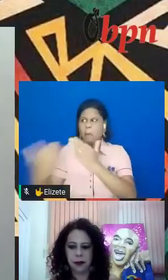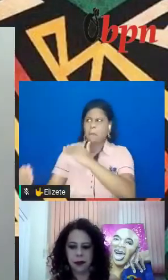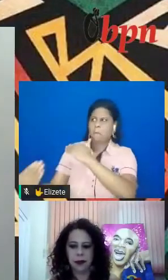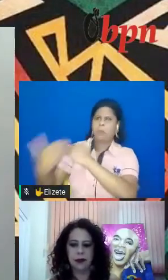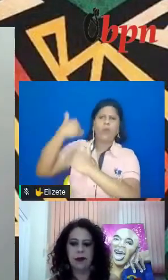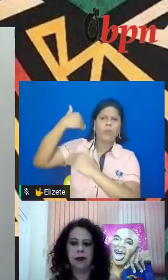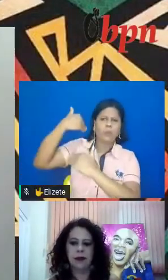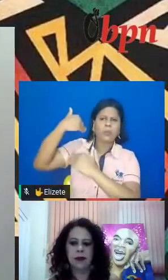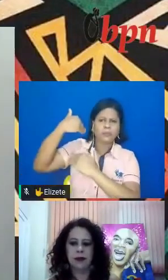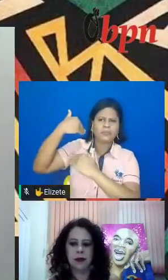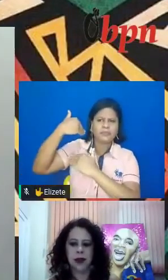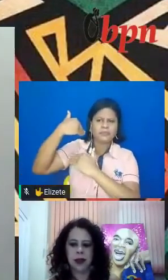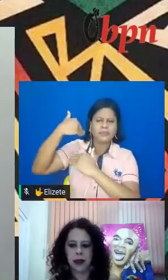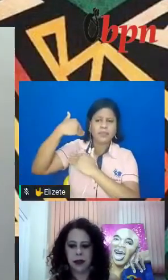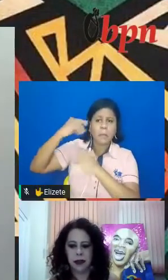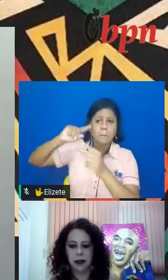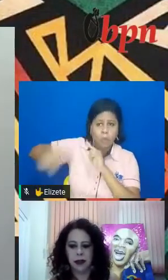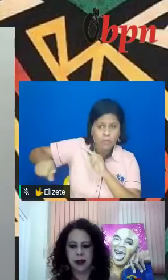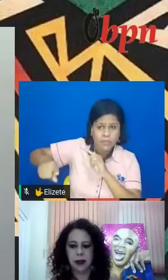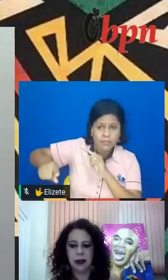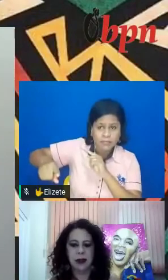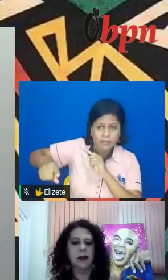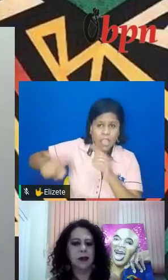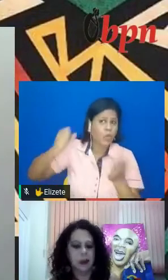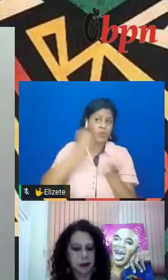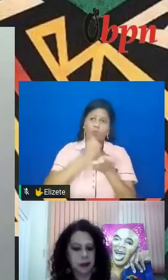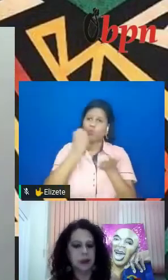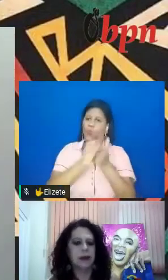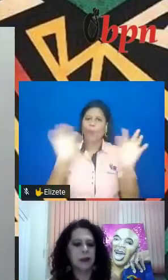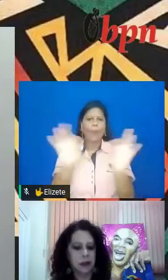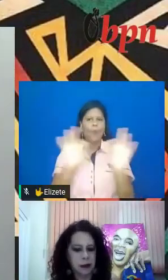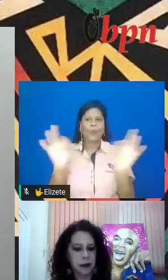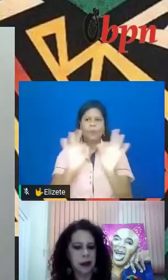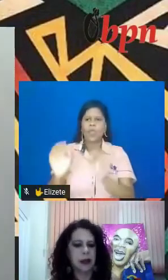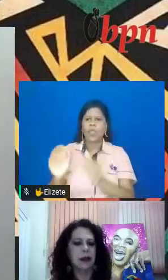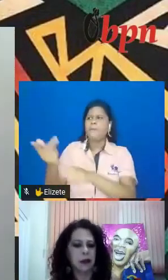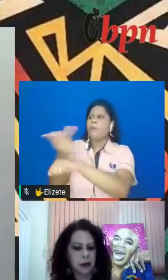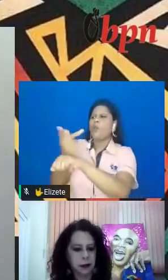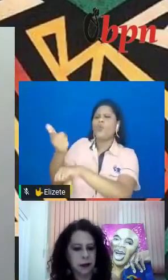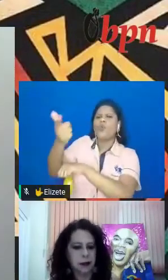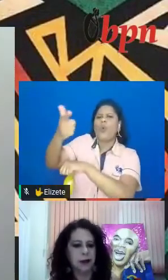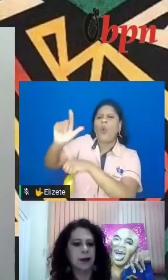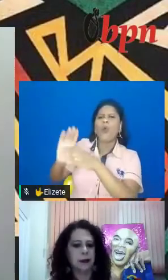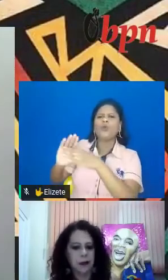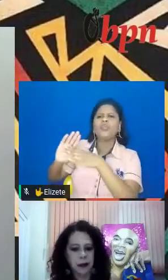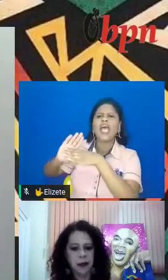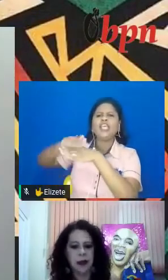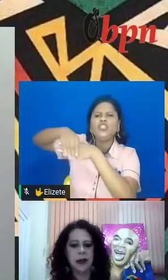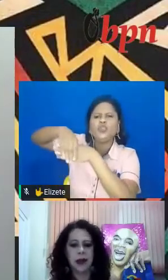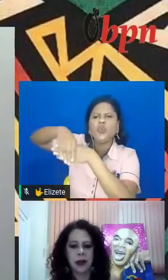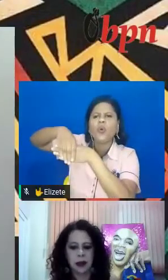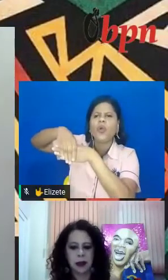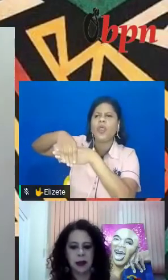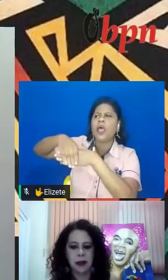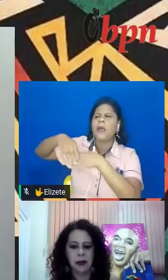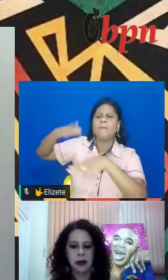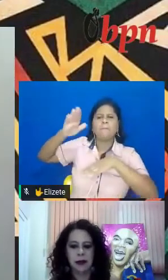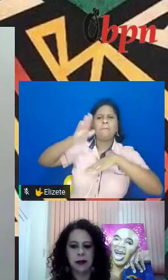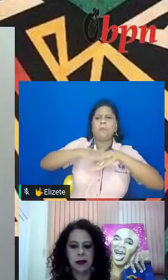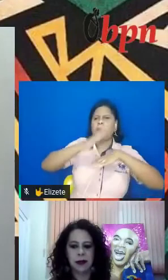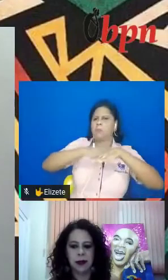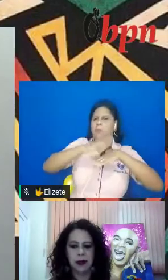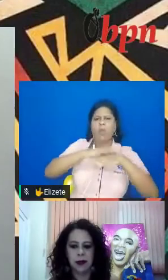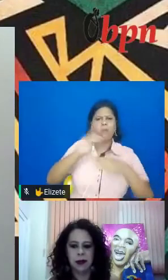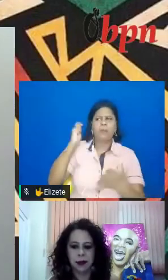do conteúdo, eu não vou publicar, eu vou procurar uma outra editora, eu vou publicar por minha conta, mas eu não dou